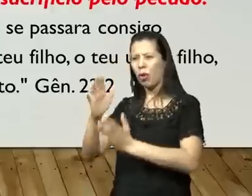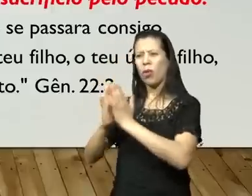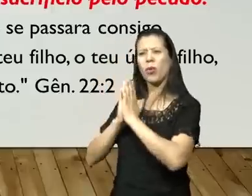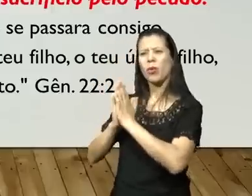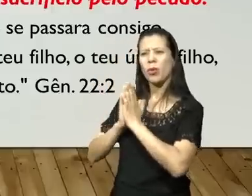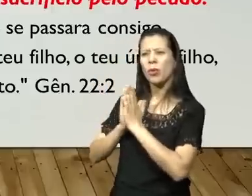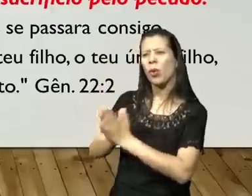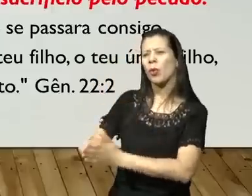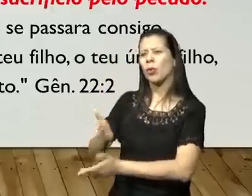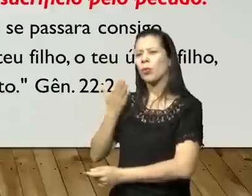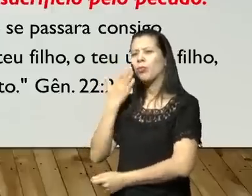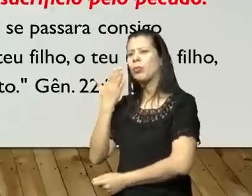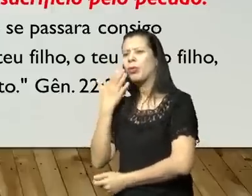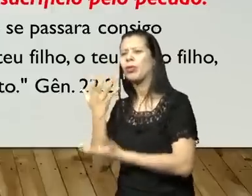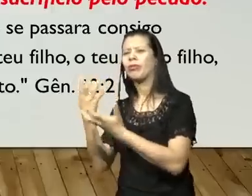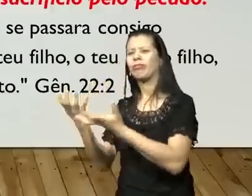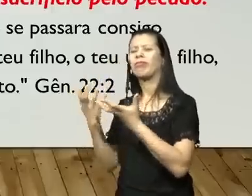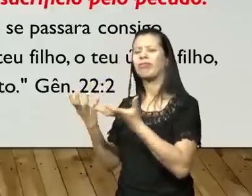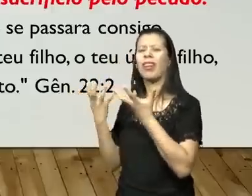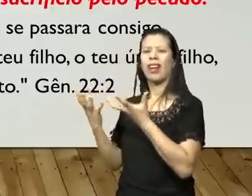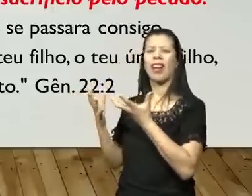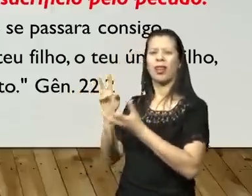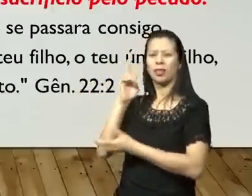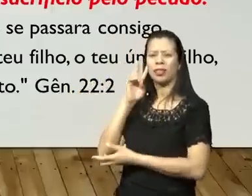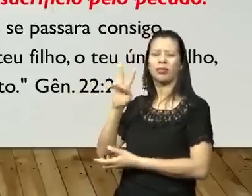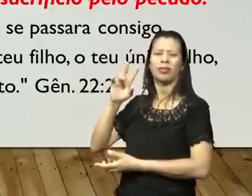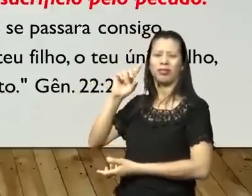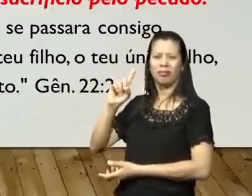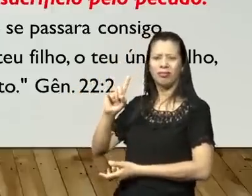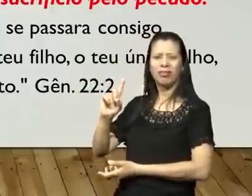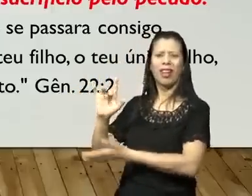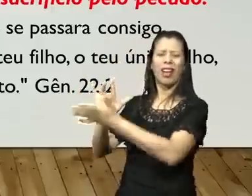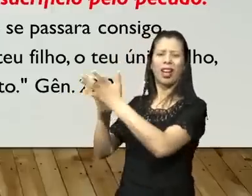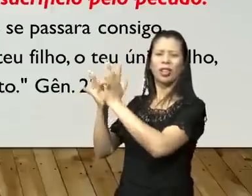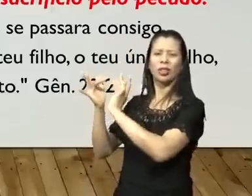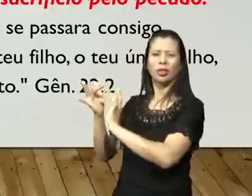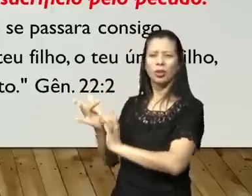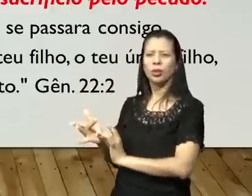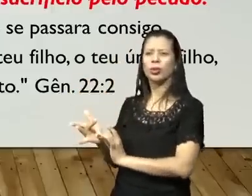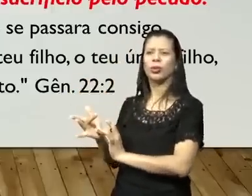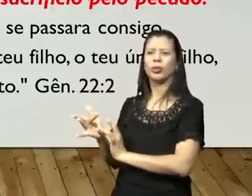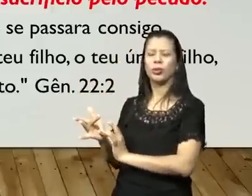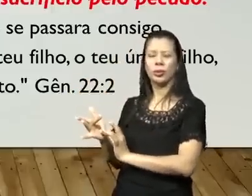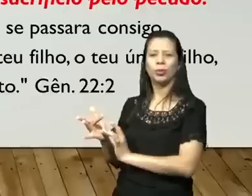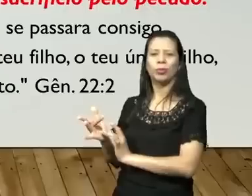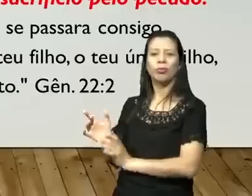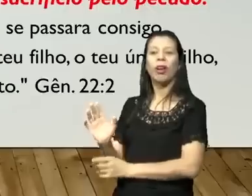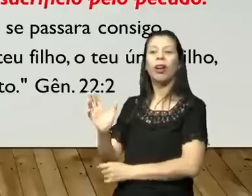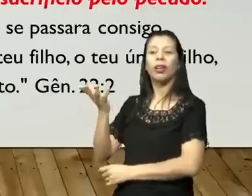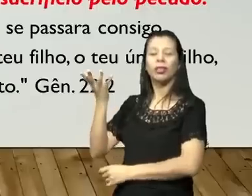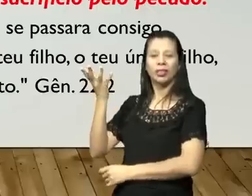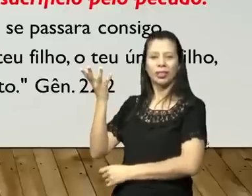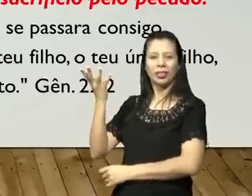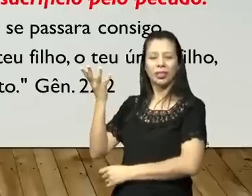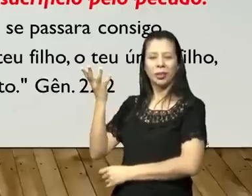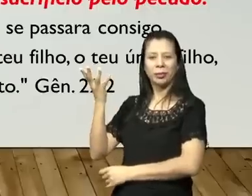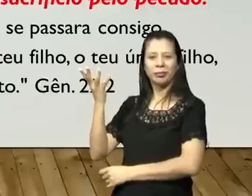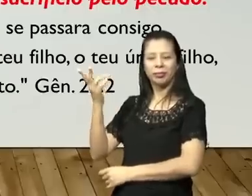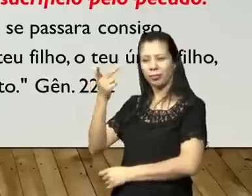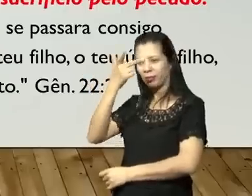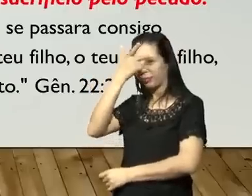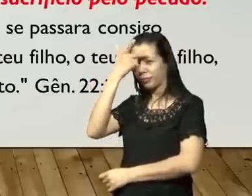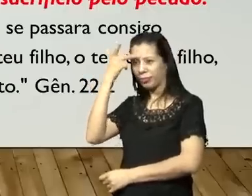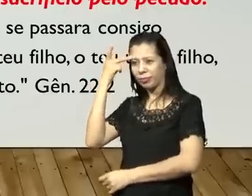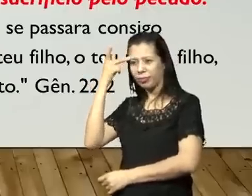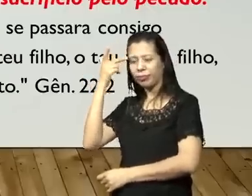contemplar o Messias antes de sua morte ele queria ver o Messias e viu a Cristo foi lhe concedido